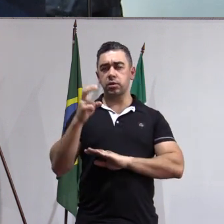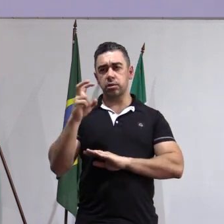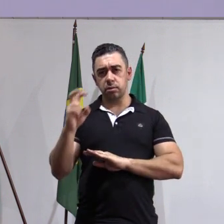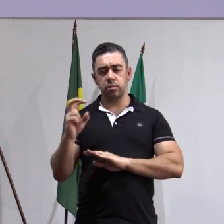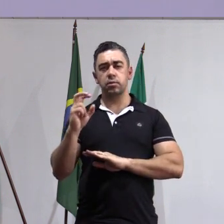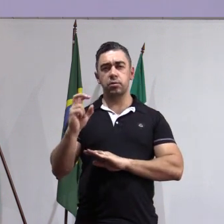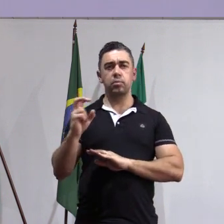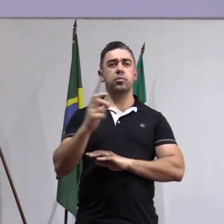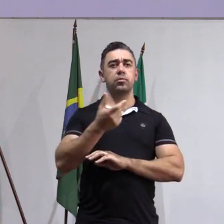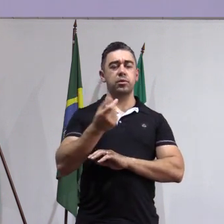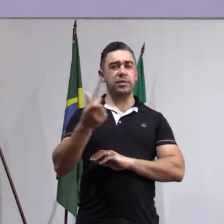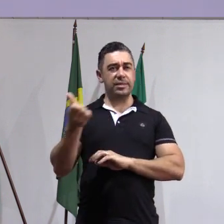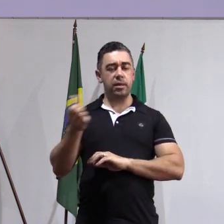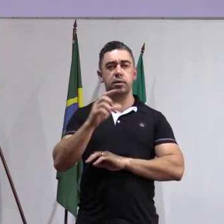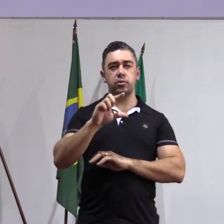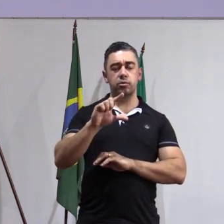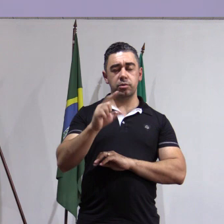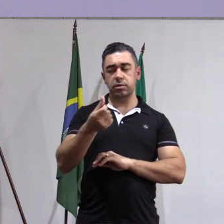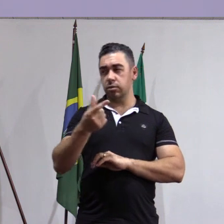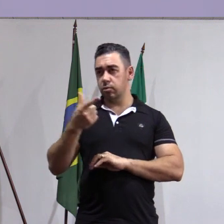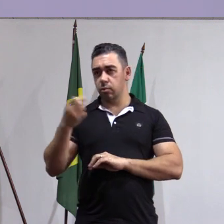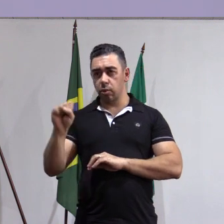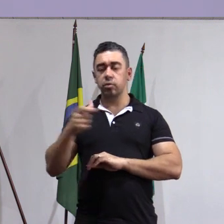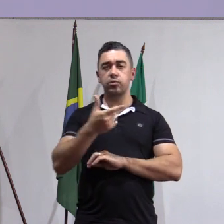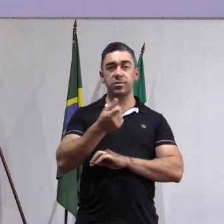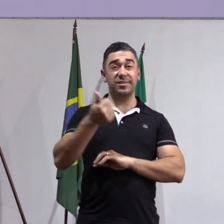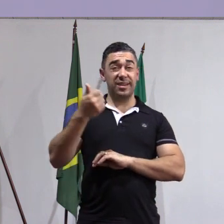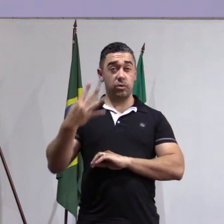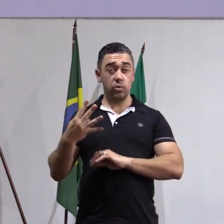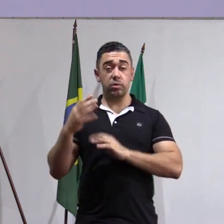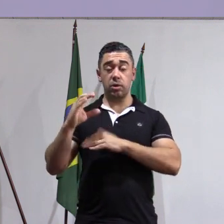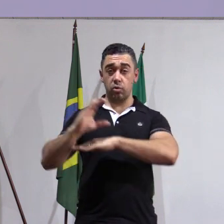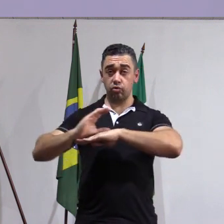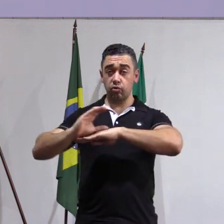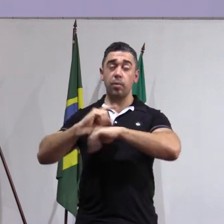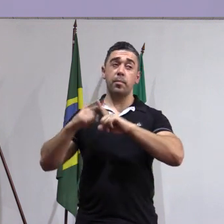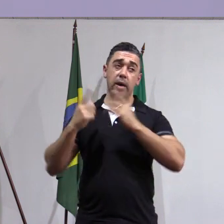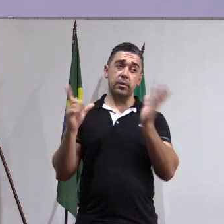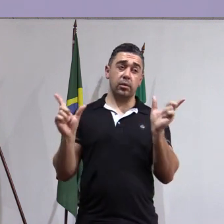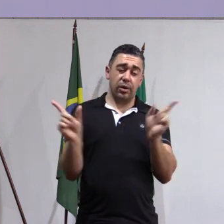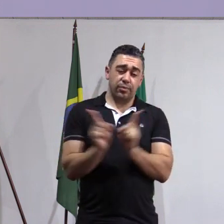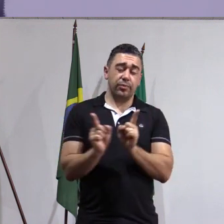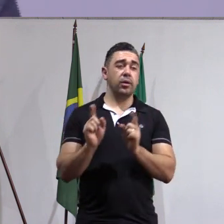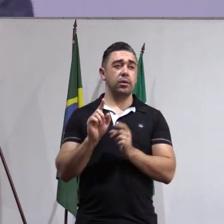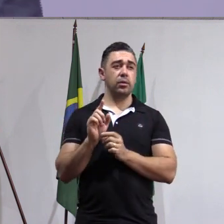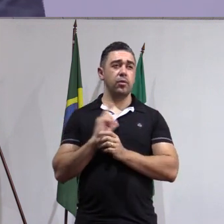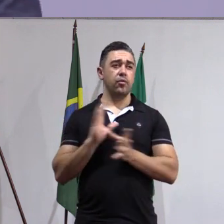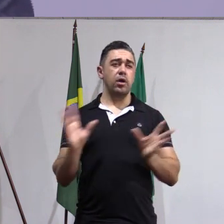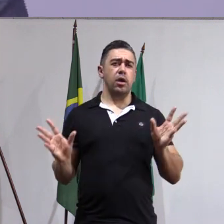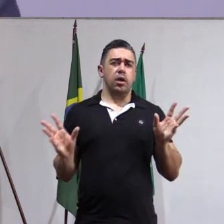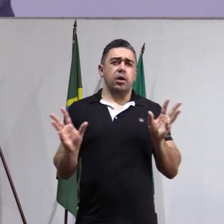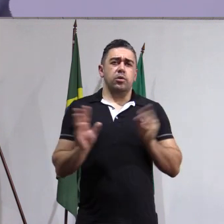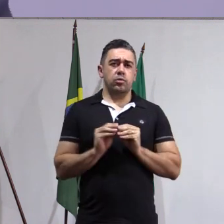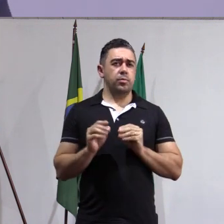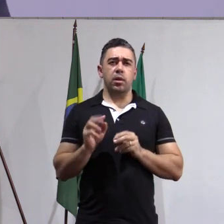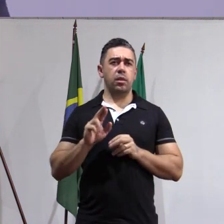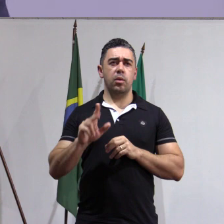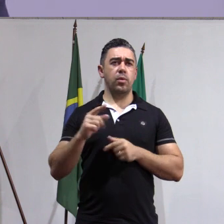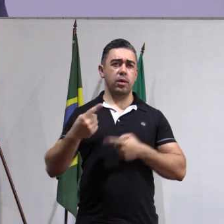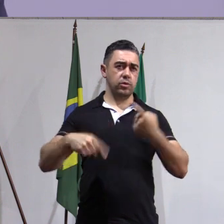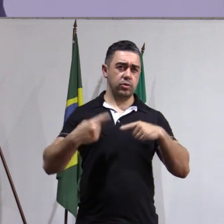206, 207, 208 e 214 da Constituição, mas, dado em função do tempo, só vou resumi-los, não para